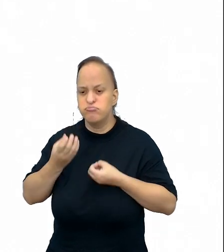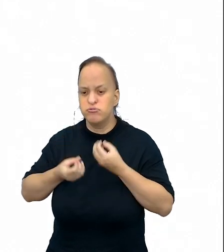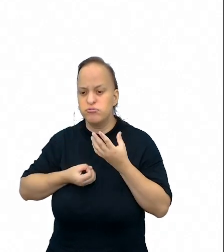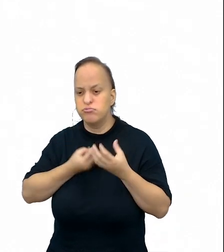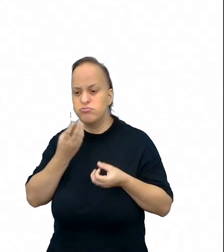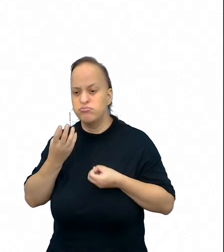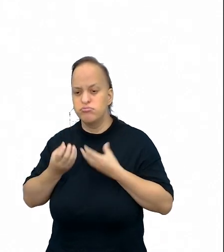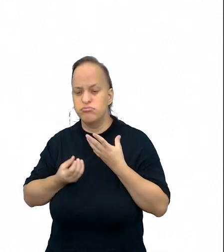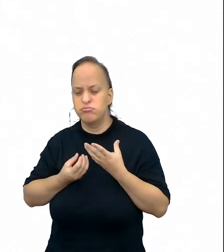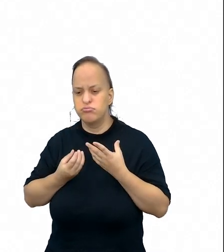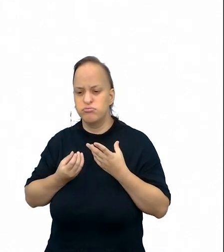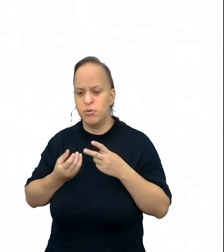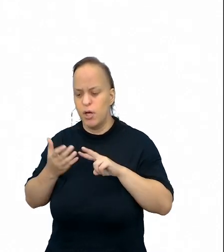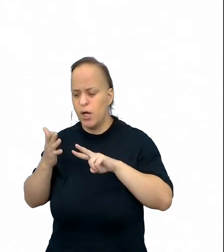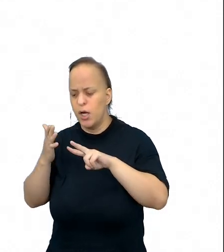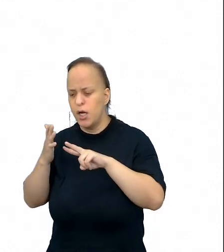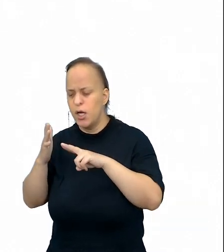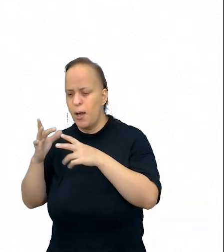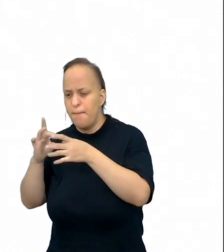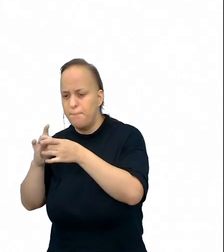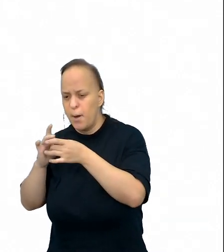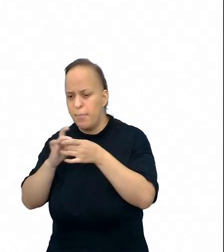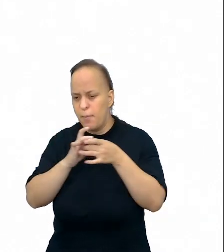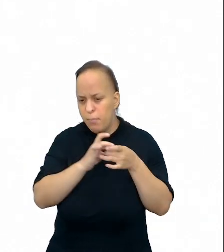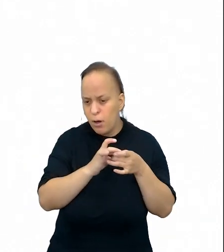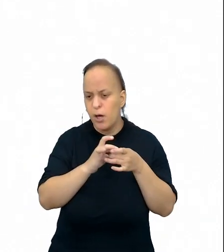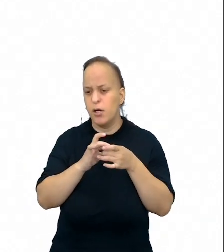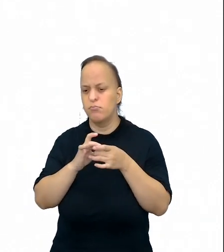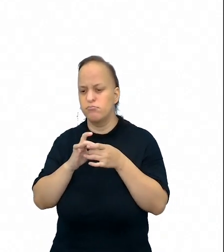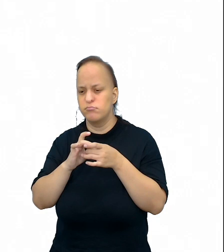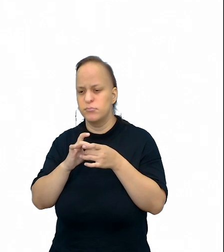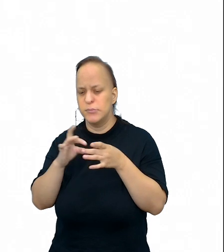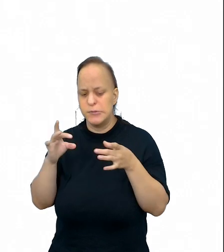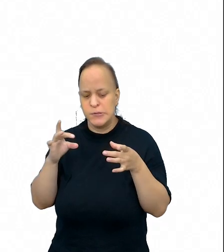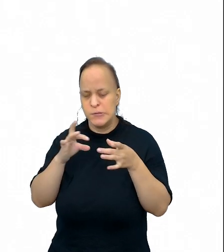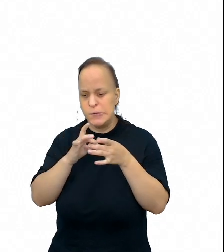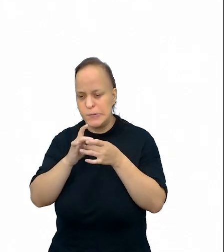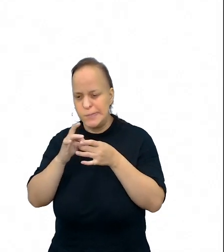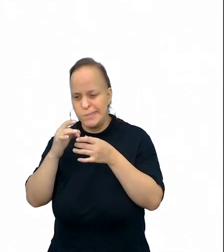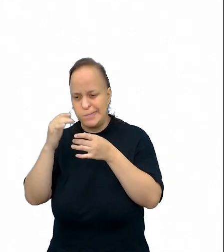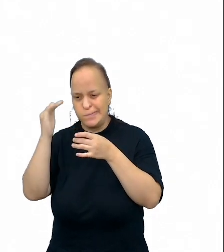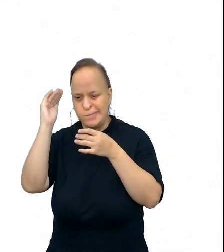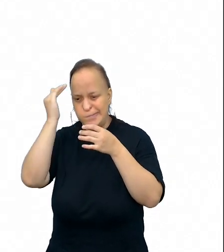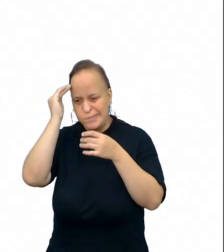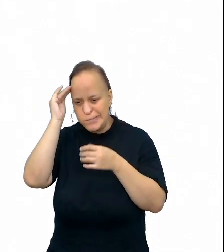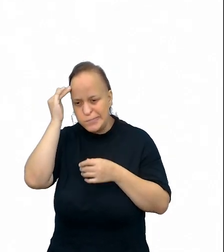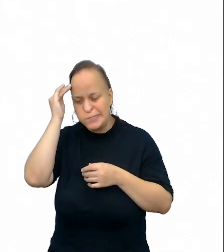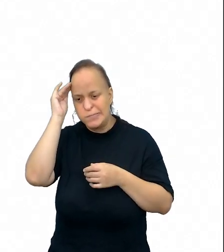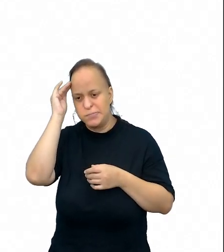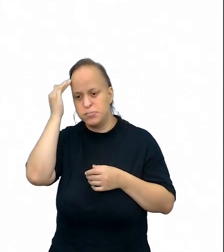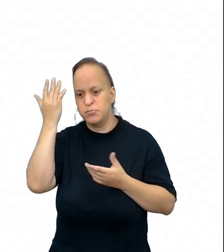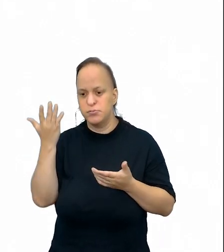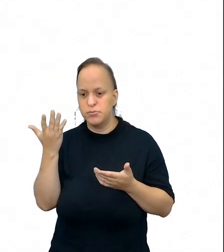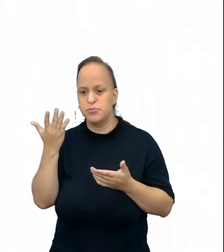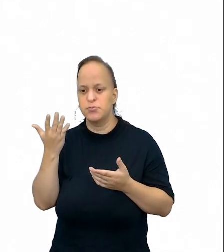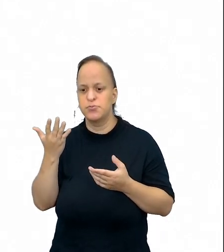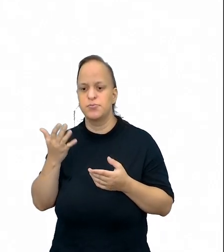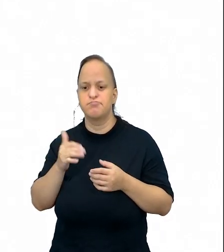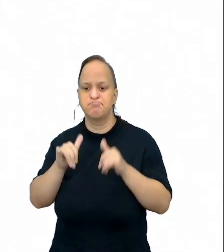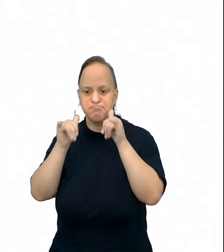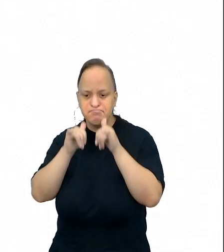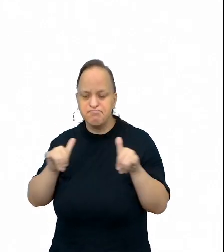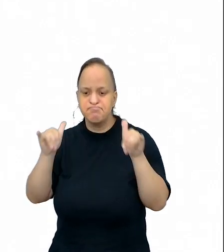de sentidos, as seleções lexicais, né, que identificam a fala do coenunciador nas